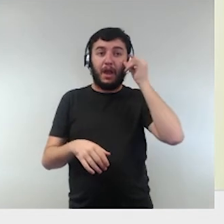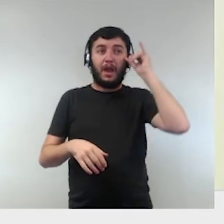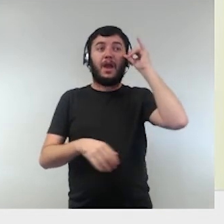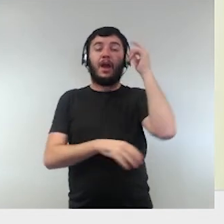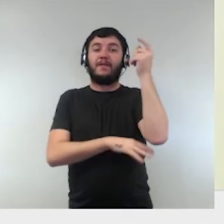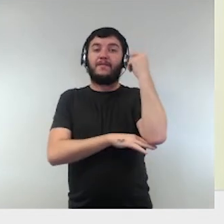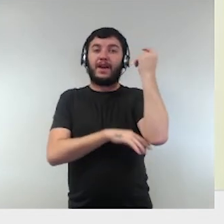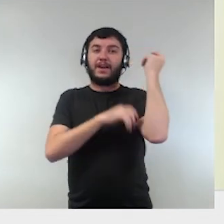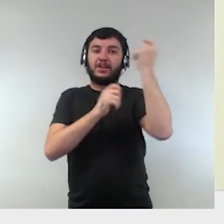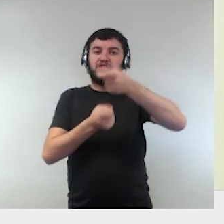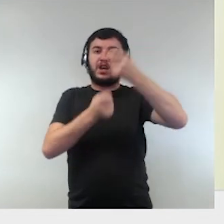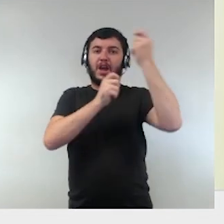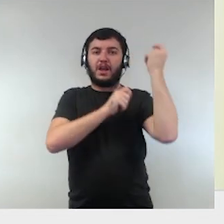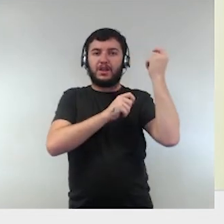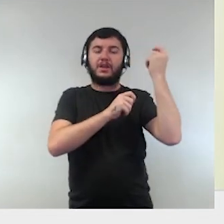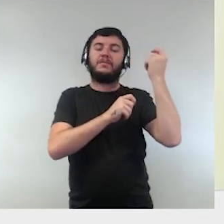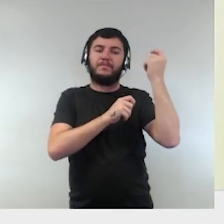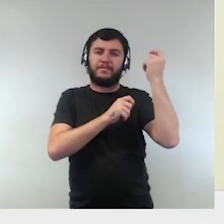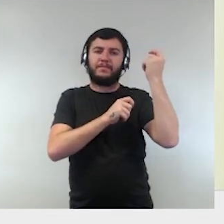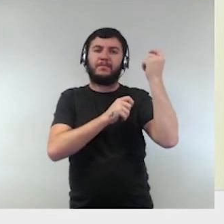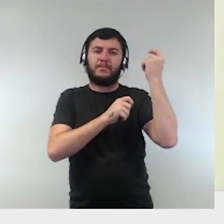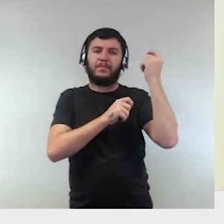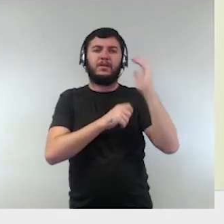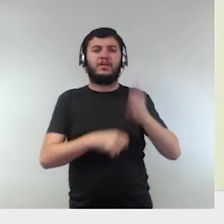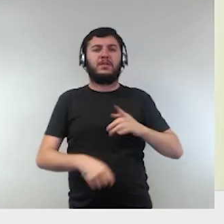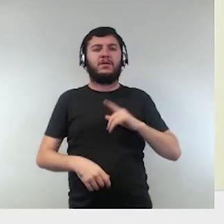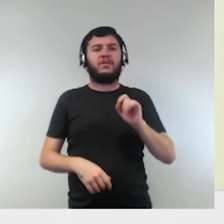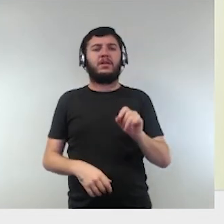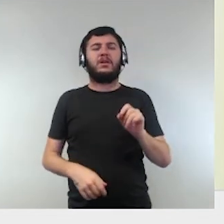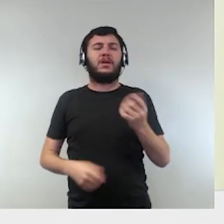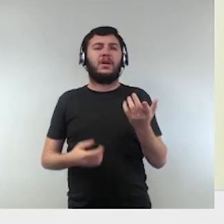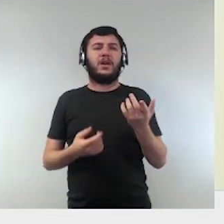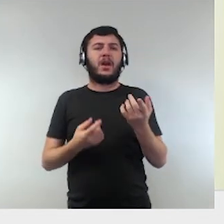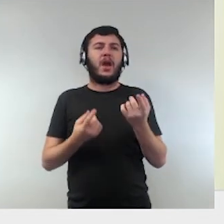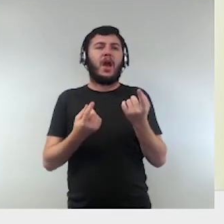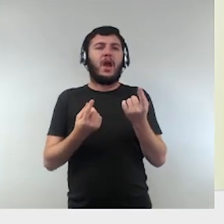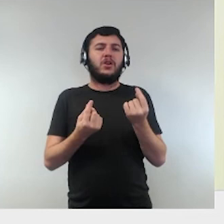setor de esporte e lazer, 5,8 bilhões de reais.